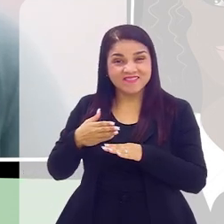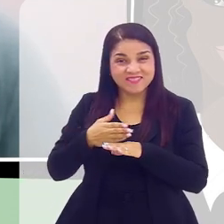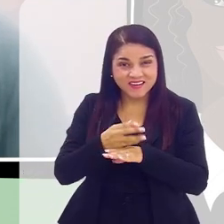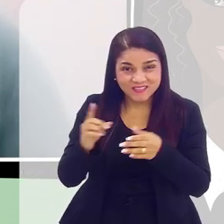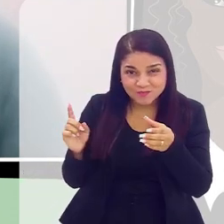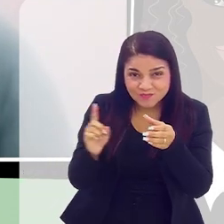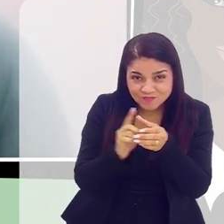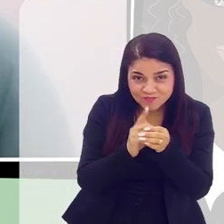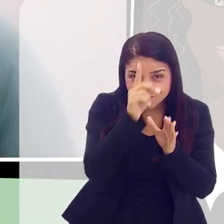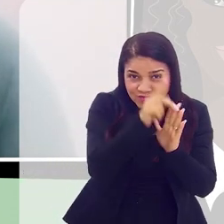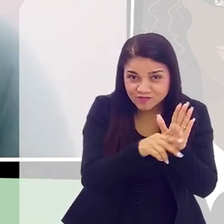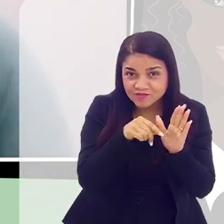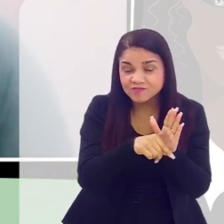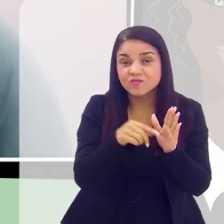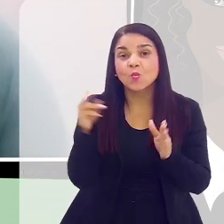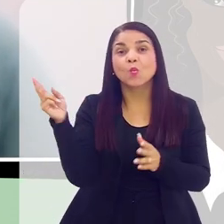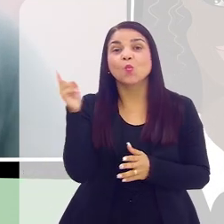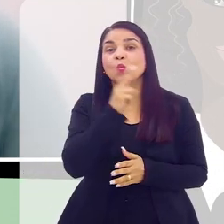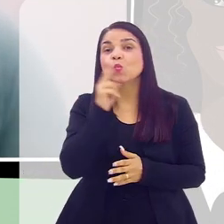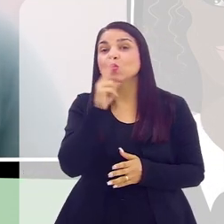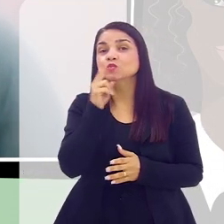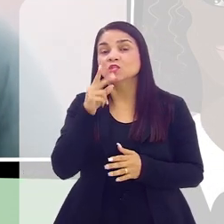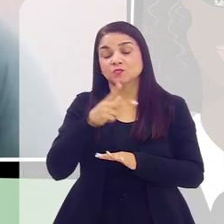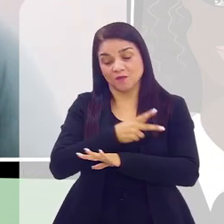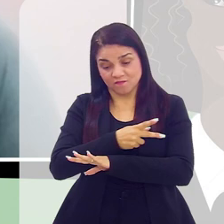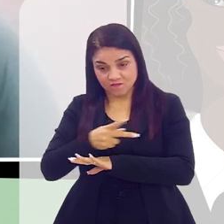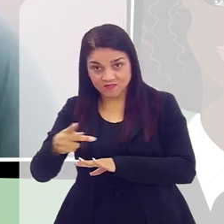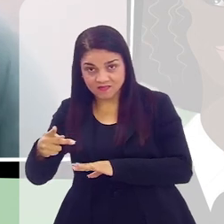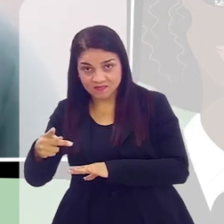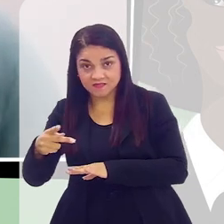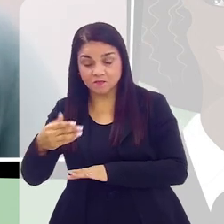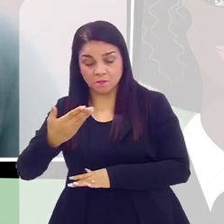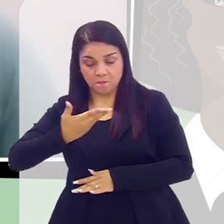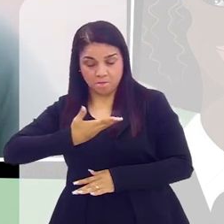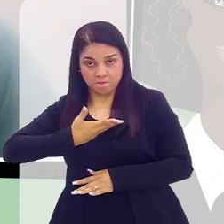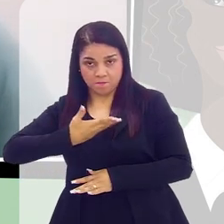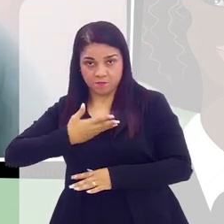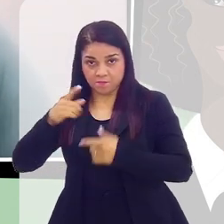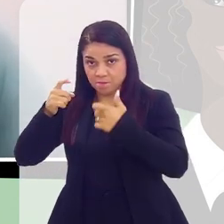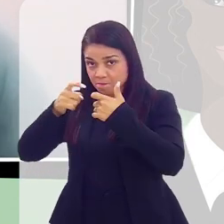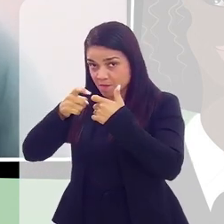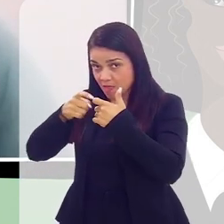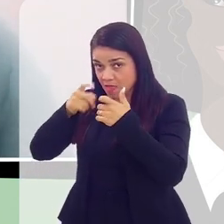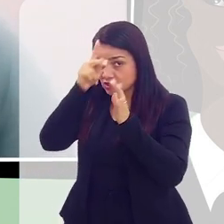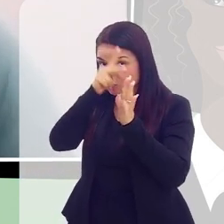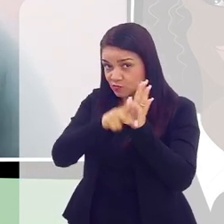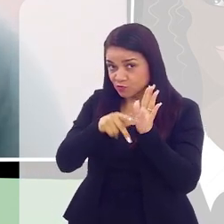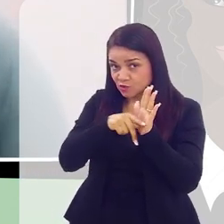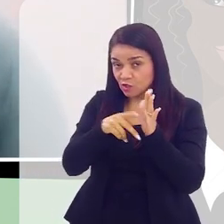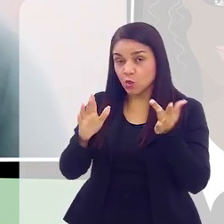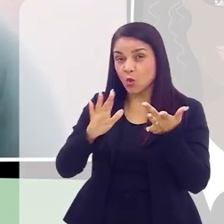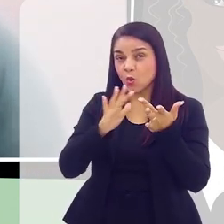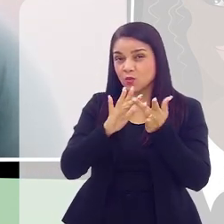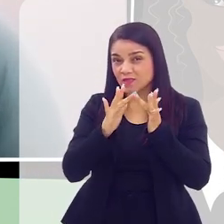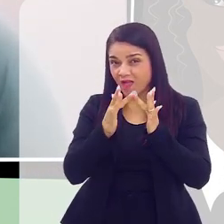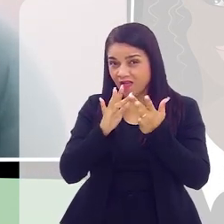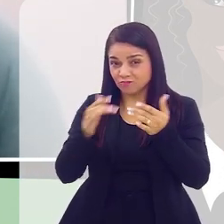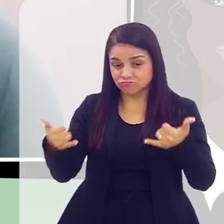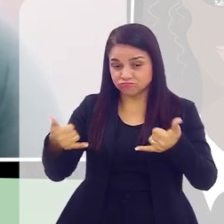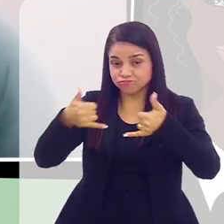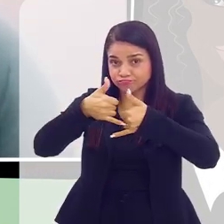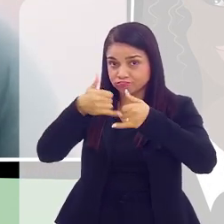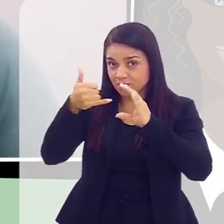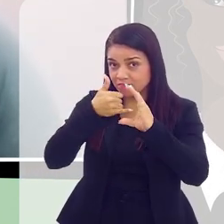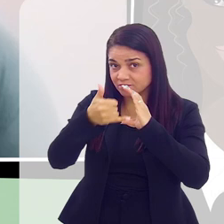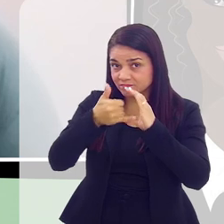que apareceu numa das visitas. E aí uma amiga que é médica do projeto entrou em